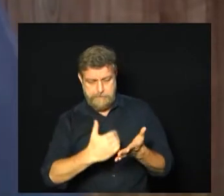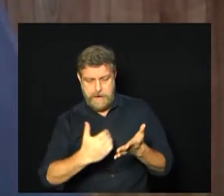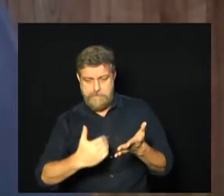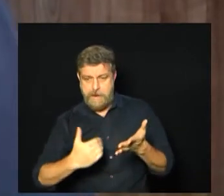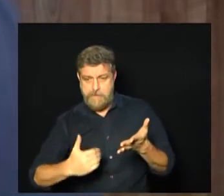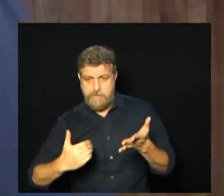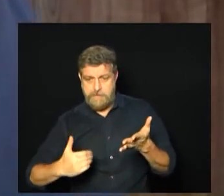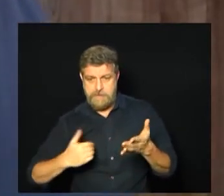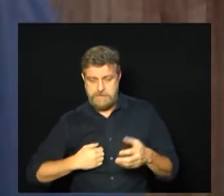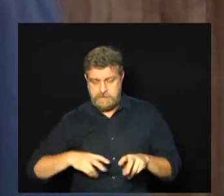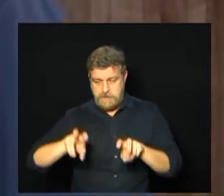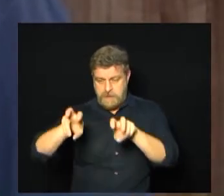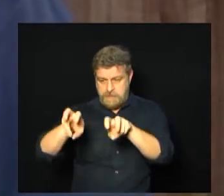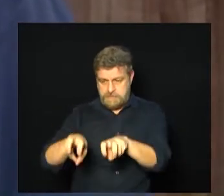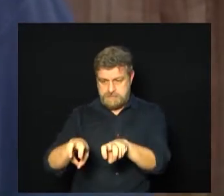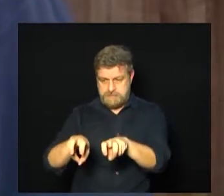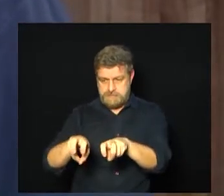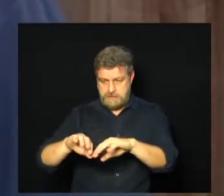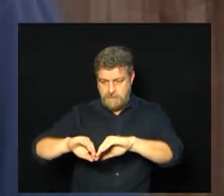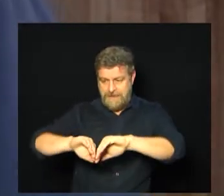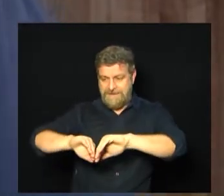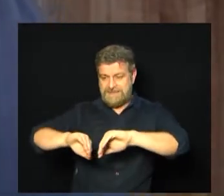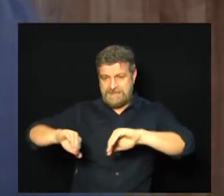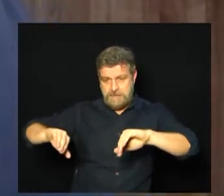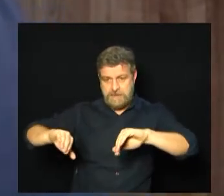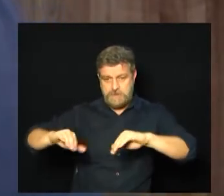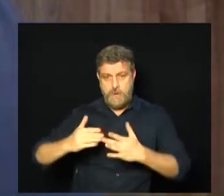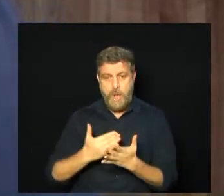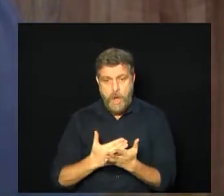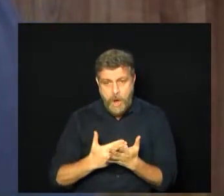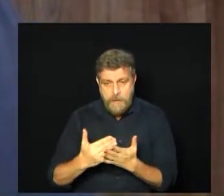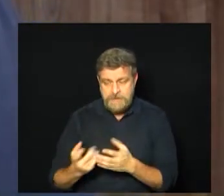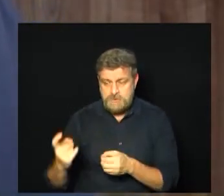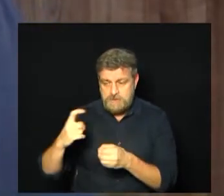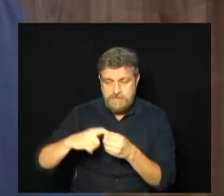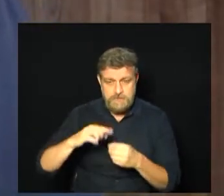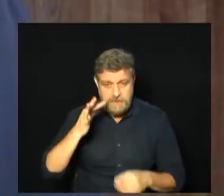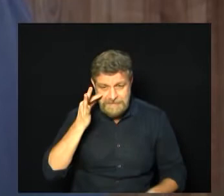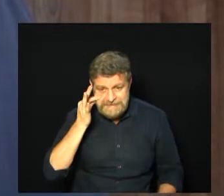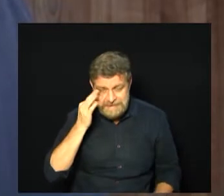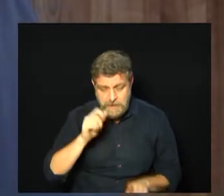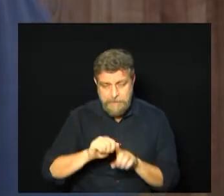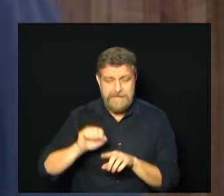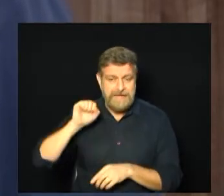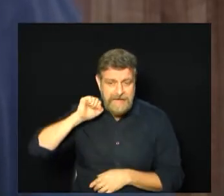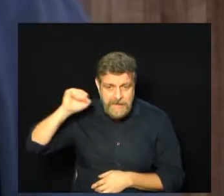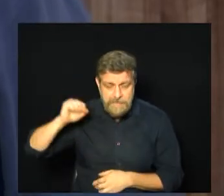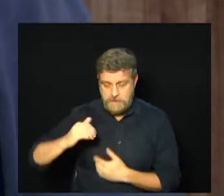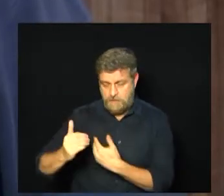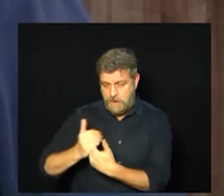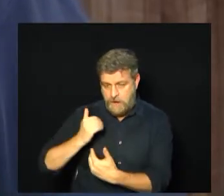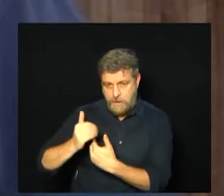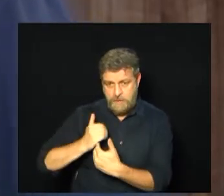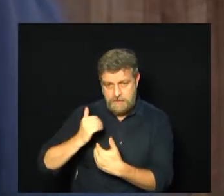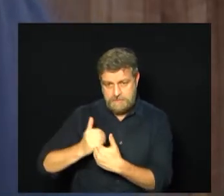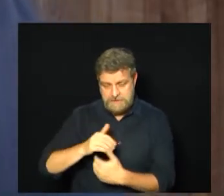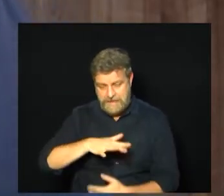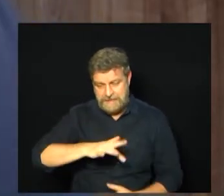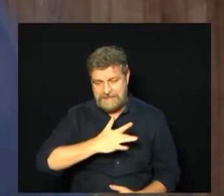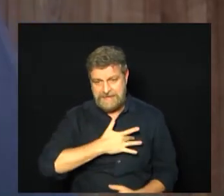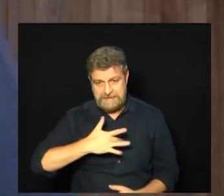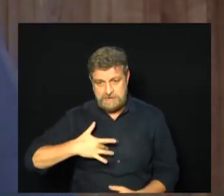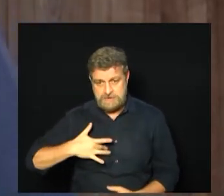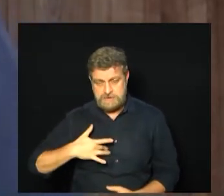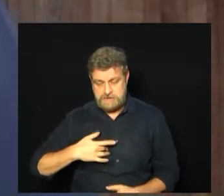essa metragem de distanciamento. No início das atividades presenciais, lá em abril, a recomendação das autoridades sanitárias era